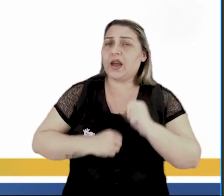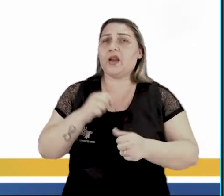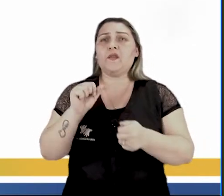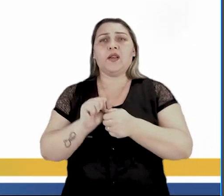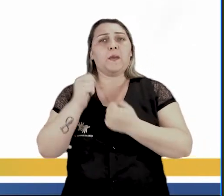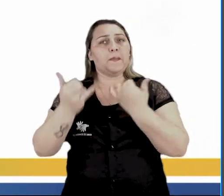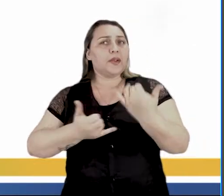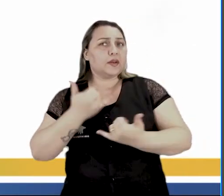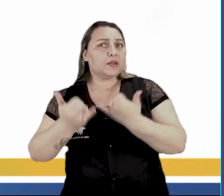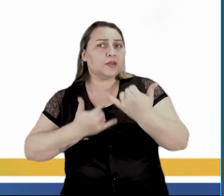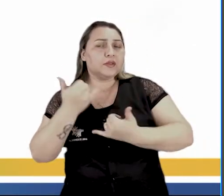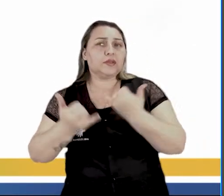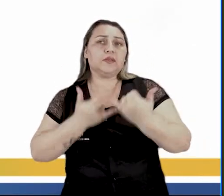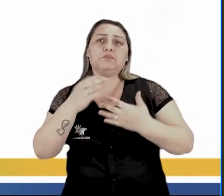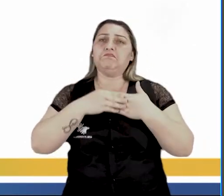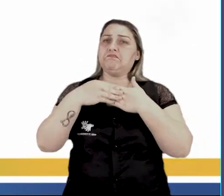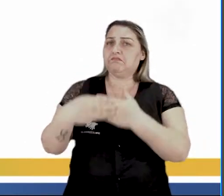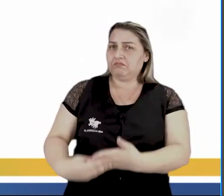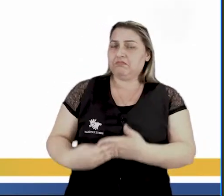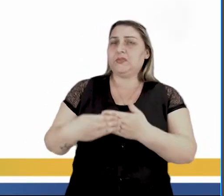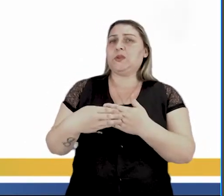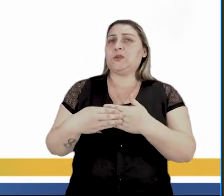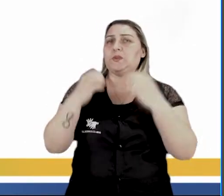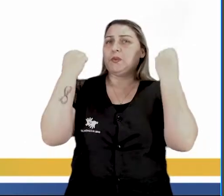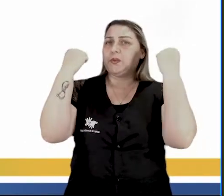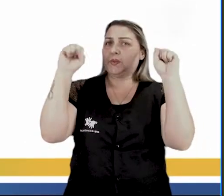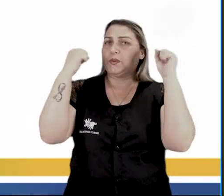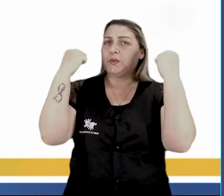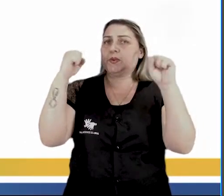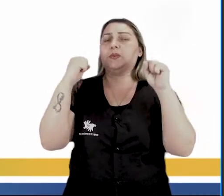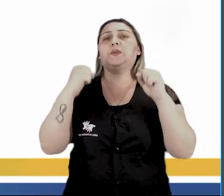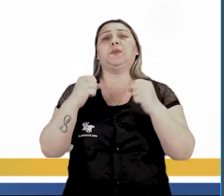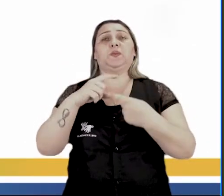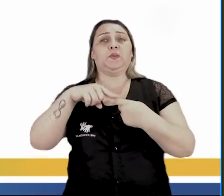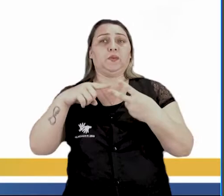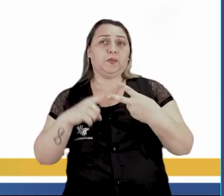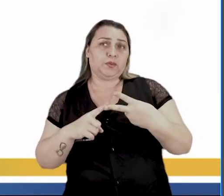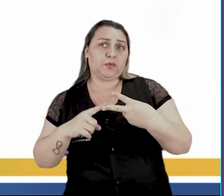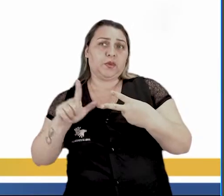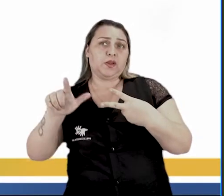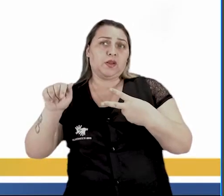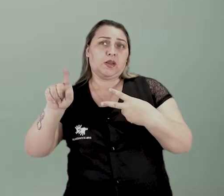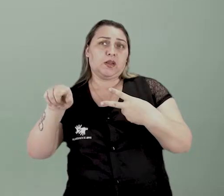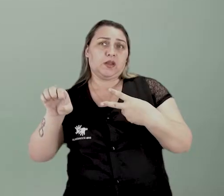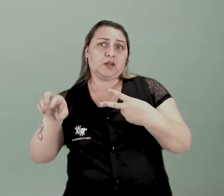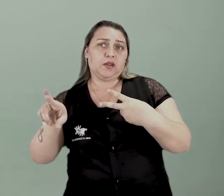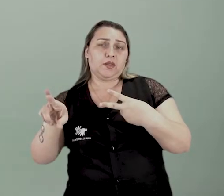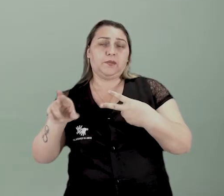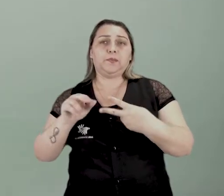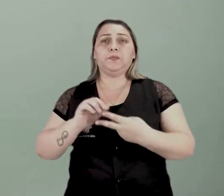alguma brincadeira que te leve a fazer um esforço físico. São esses os dois tipos de lazer.